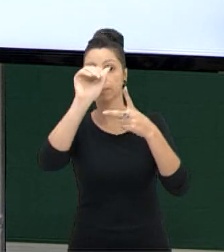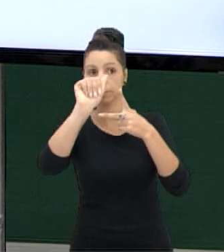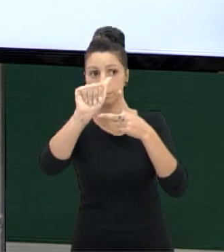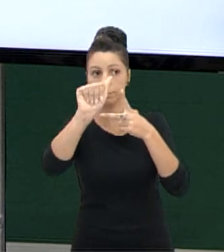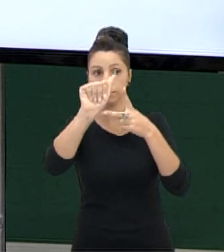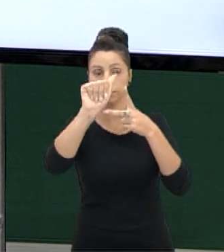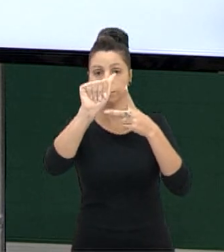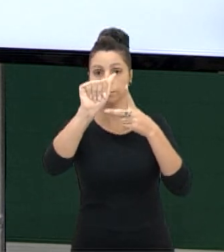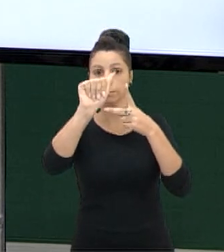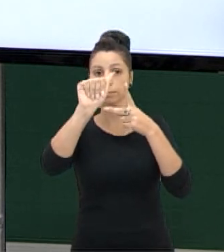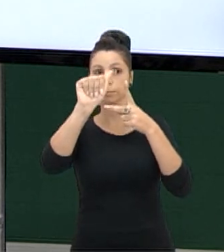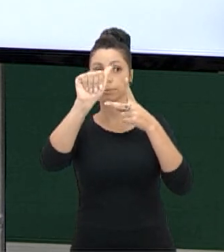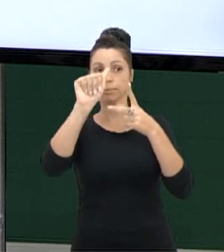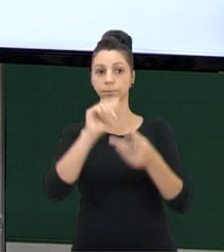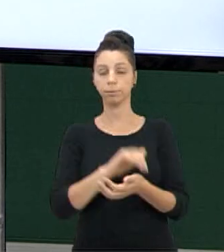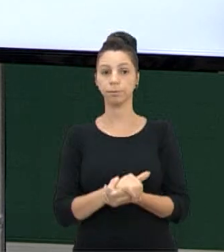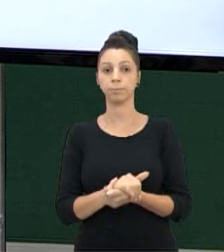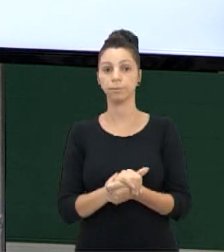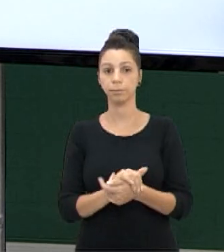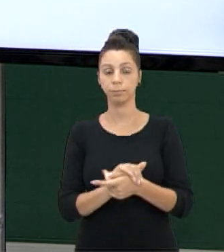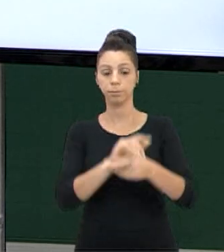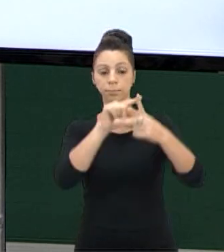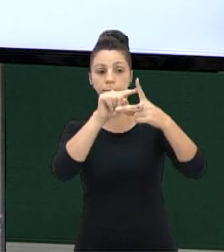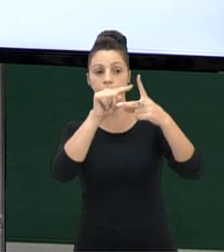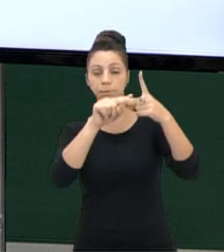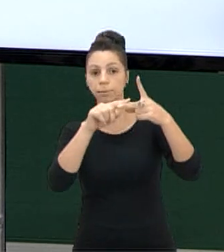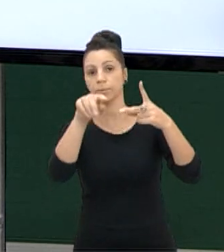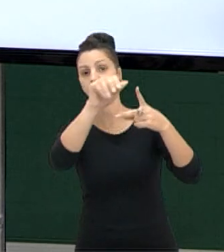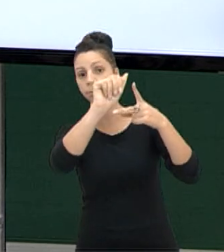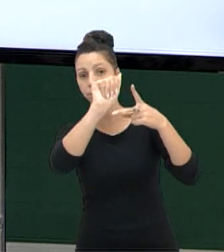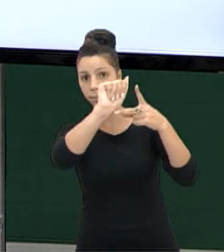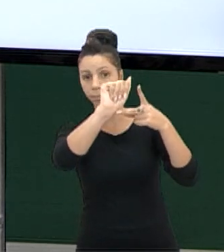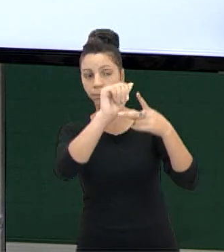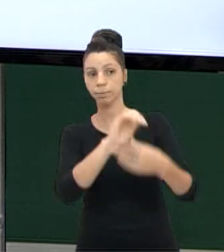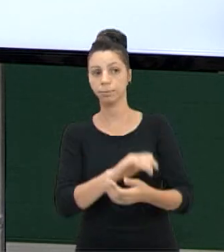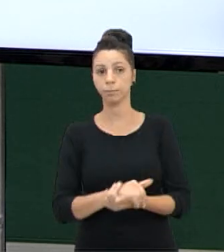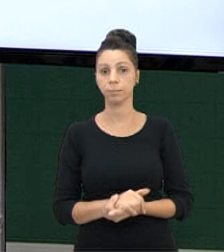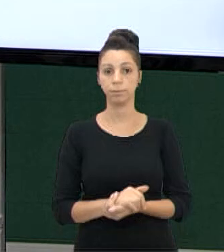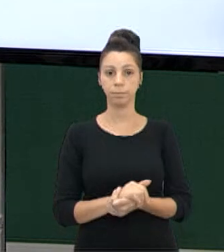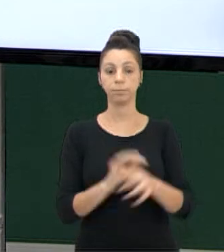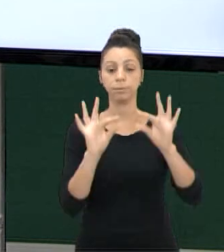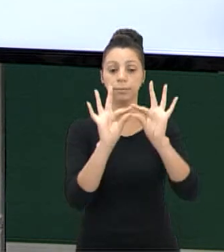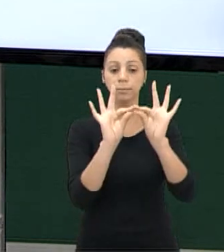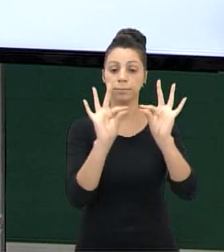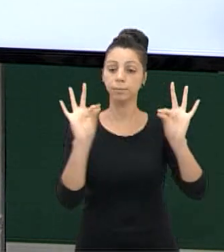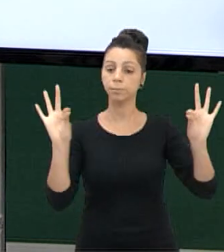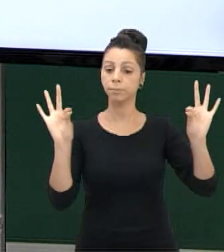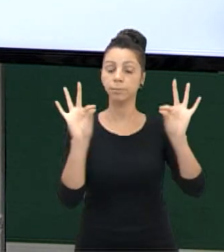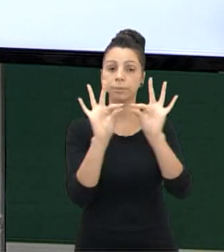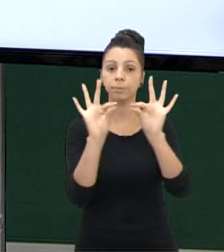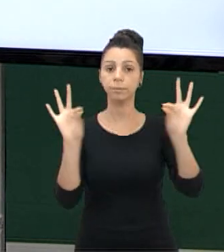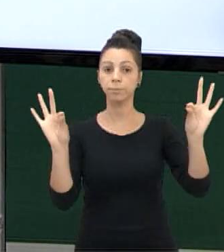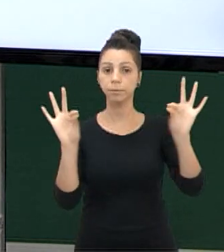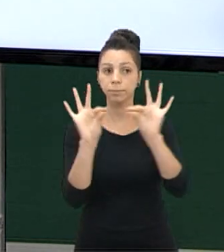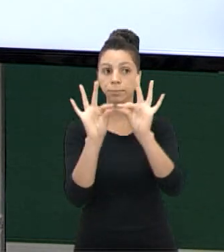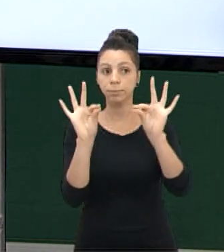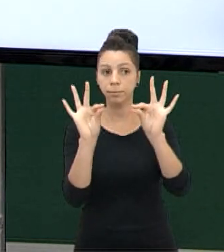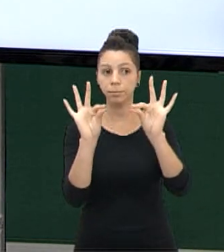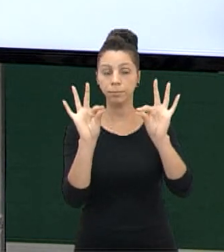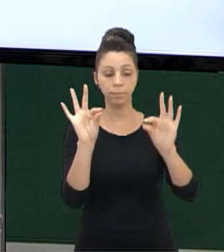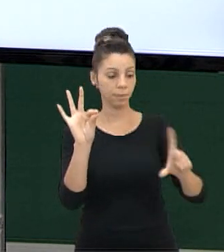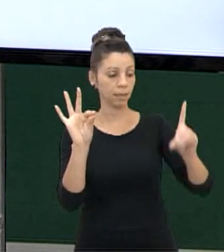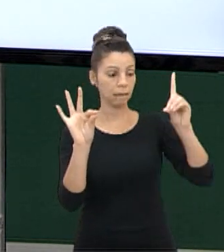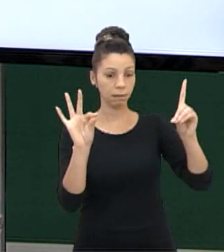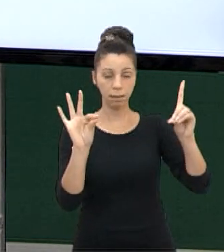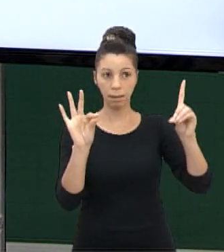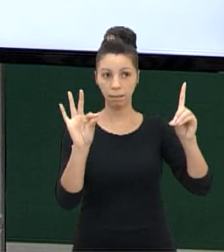Aliás, Anderson, cadê o ângulo A? Aqui, ó, o ângulo A, descrito aqui, inscrito na minha circunferência, do vértice